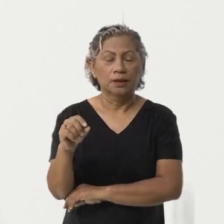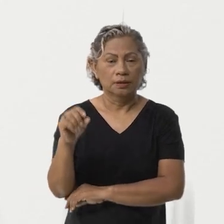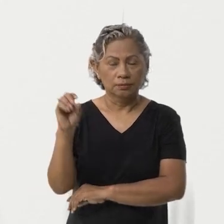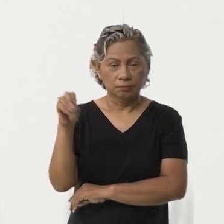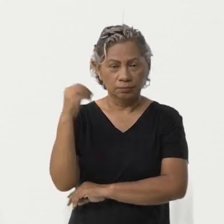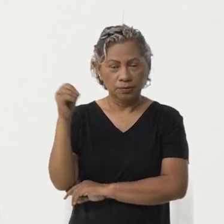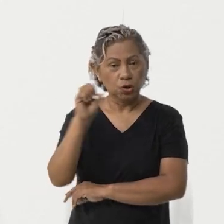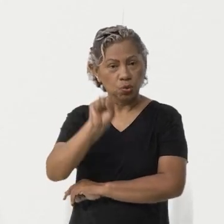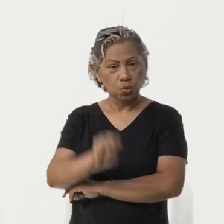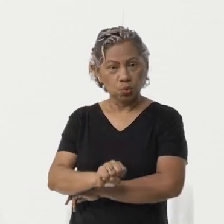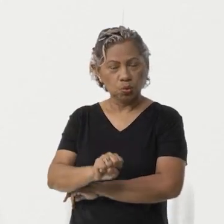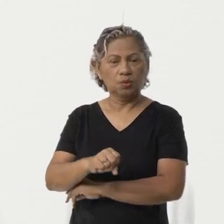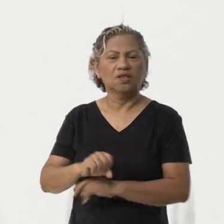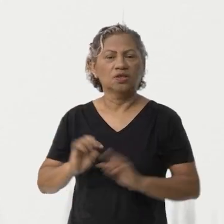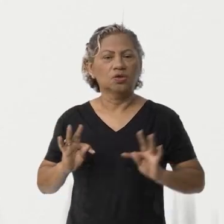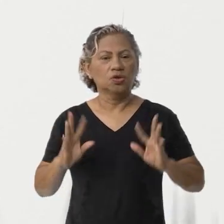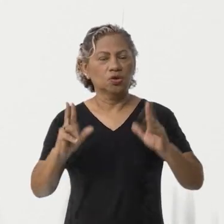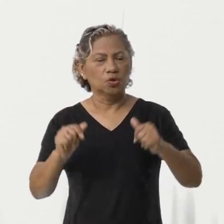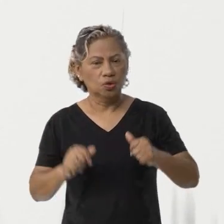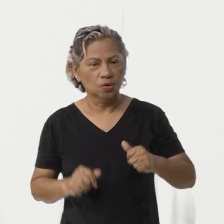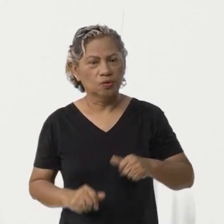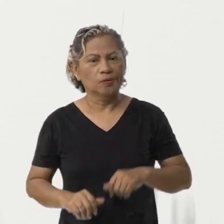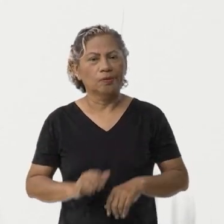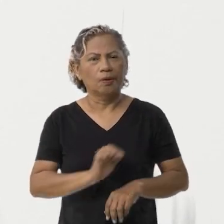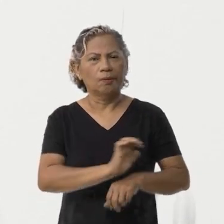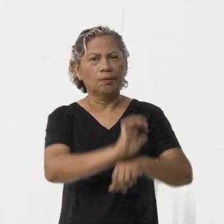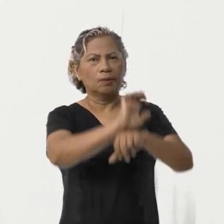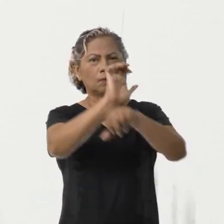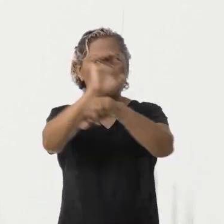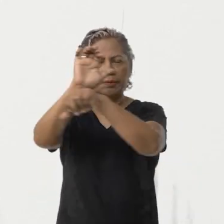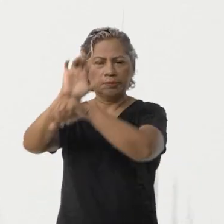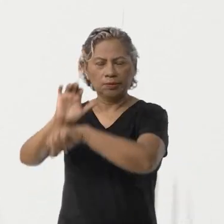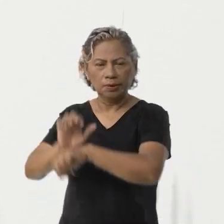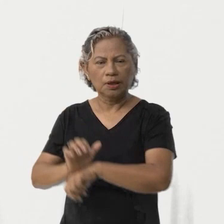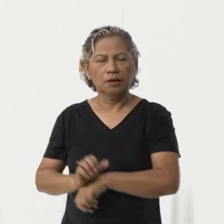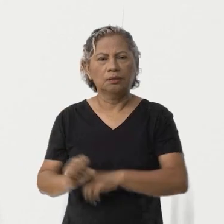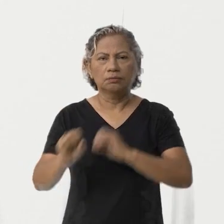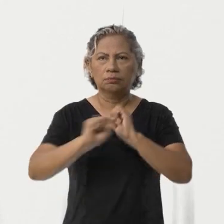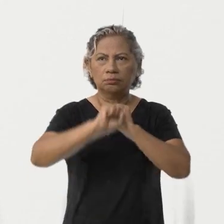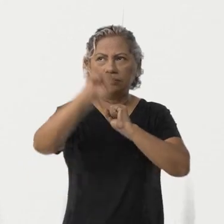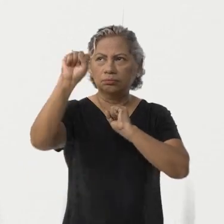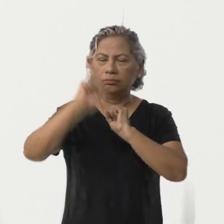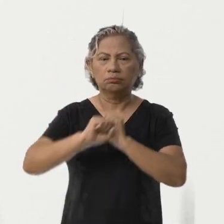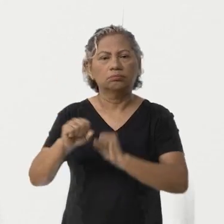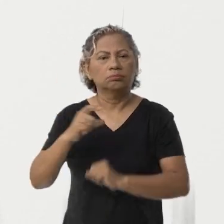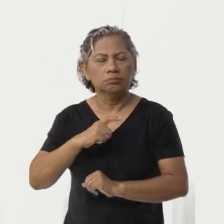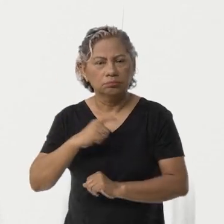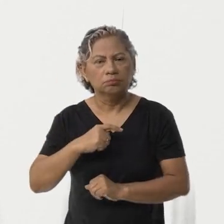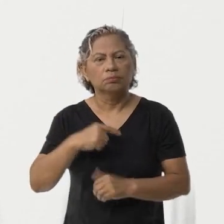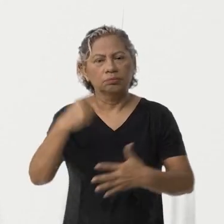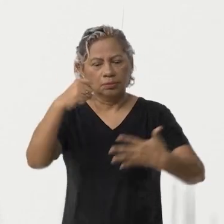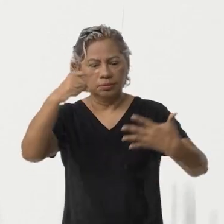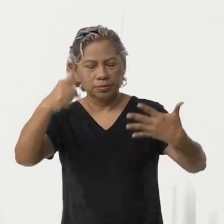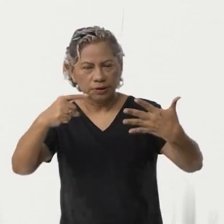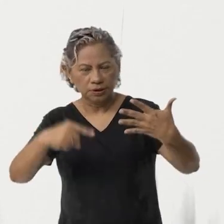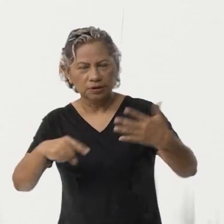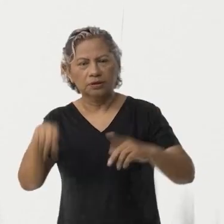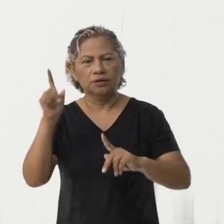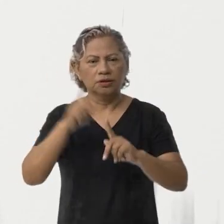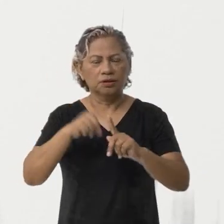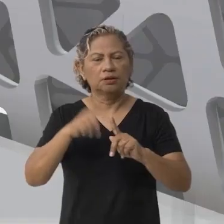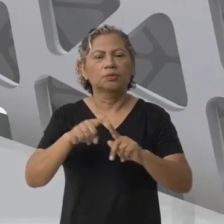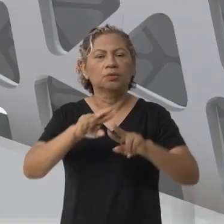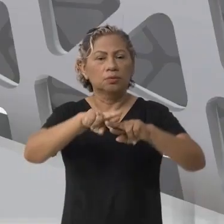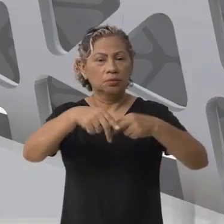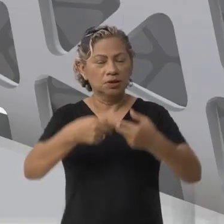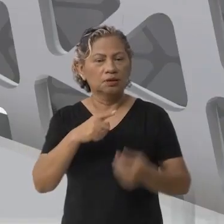Sul. Certo? Todo esse país, como a gente verificou, ele é extenso, ele vai possuir